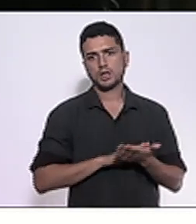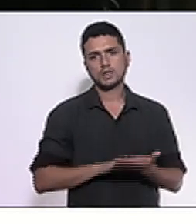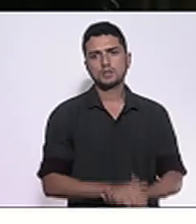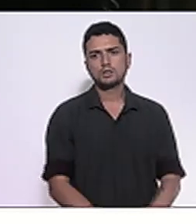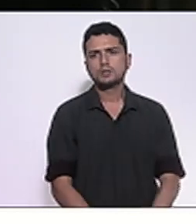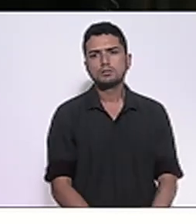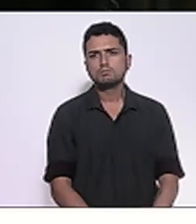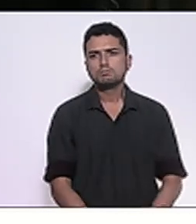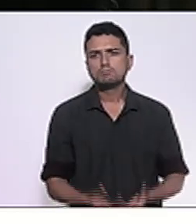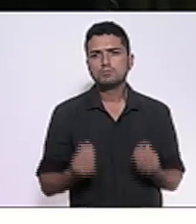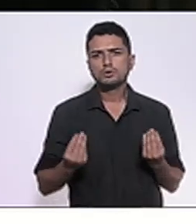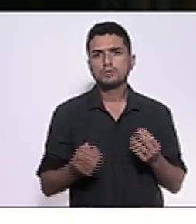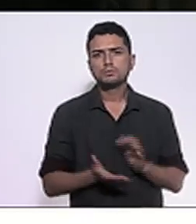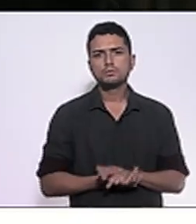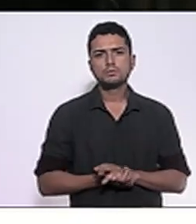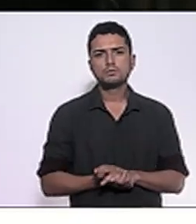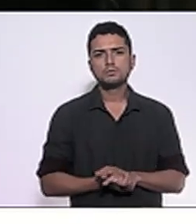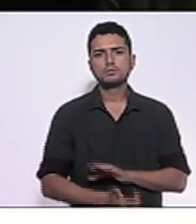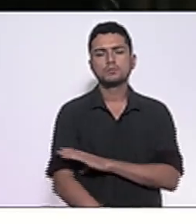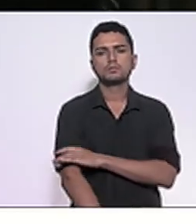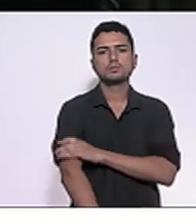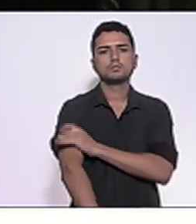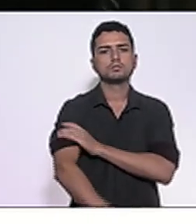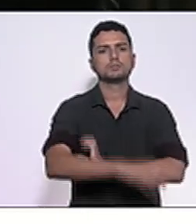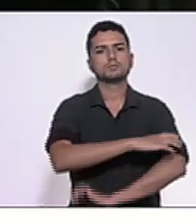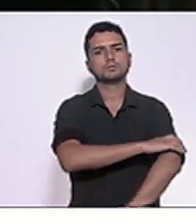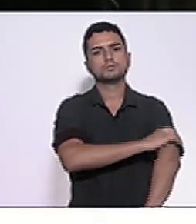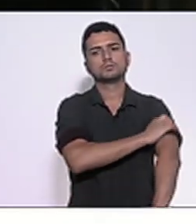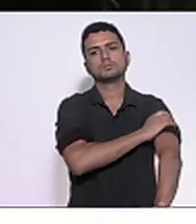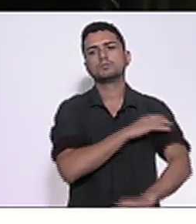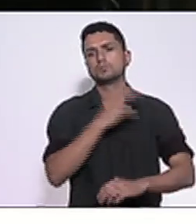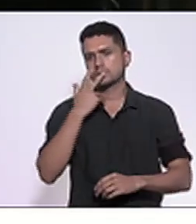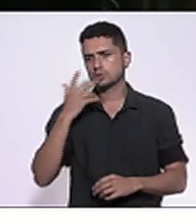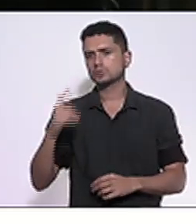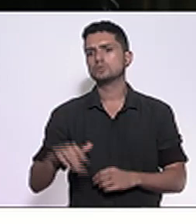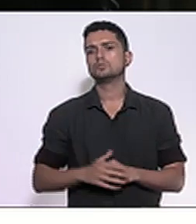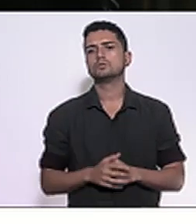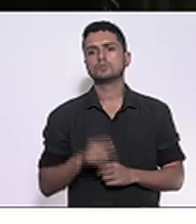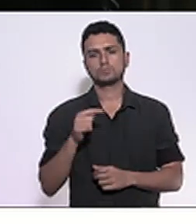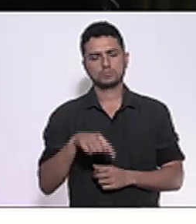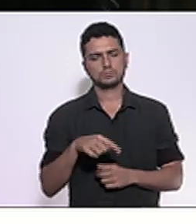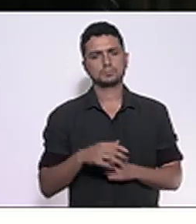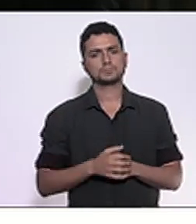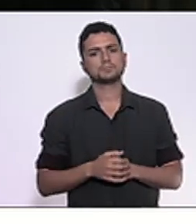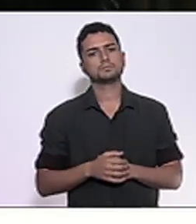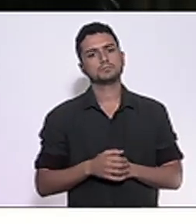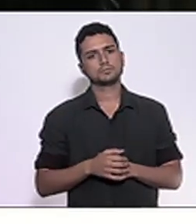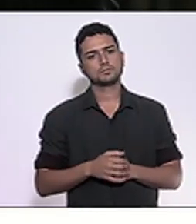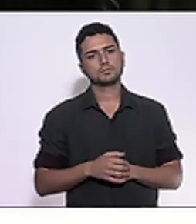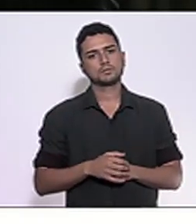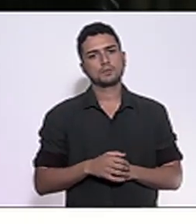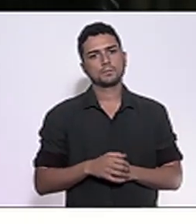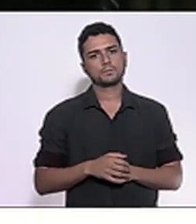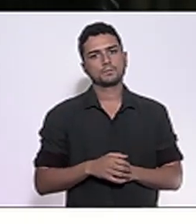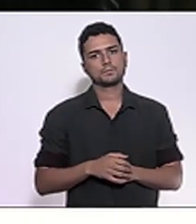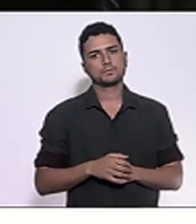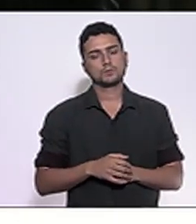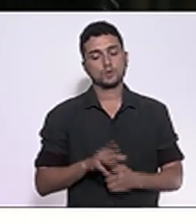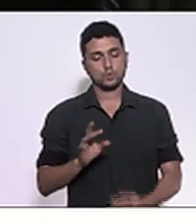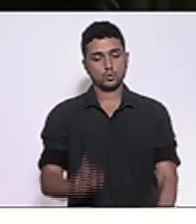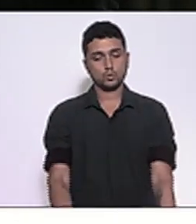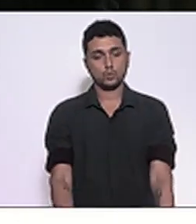pode nada. Né? E aí eu retorno. Regime de recuperação fiscal. No